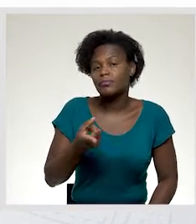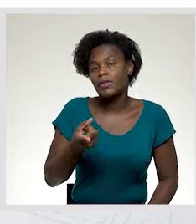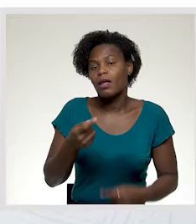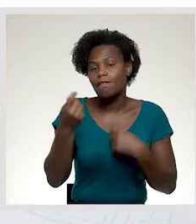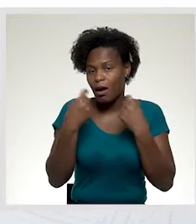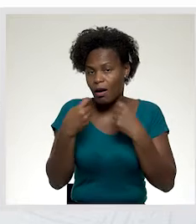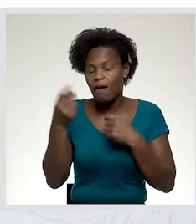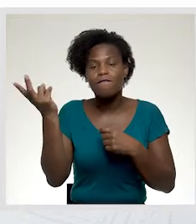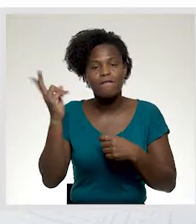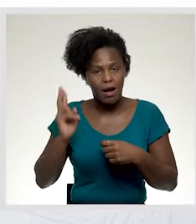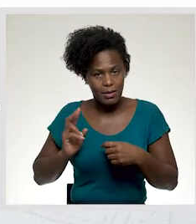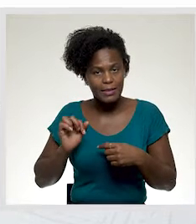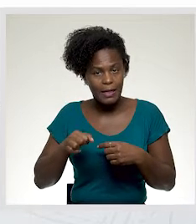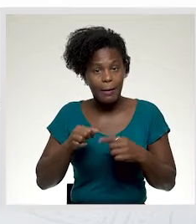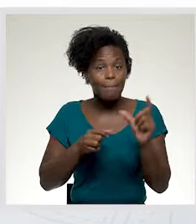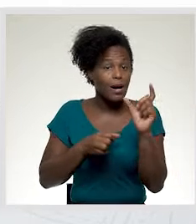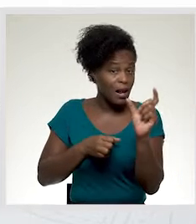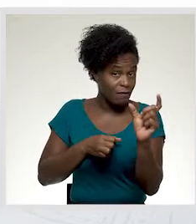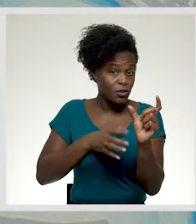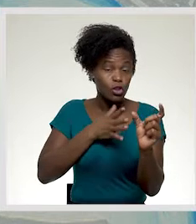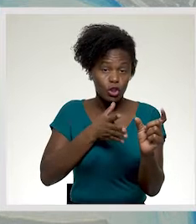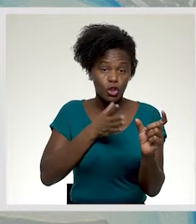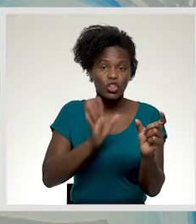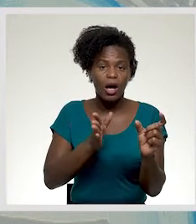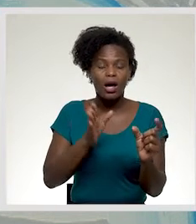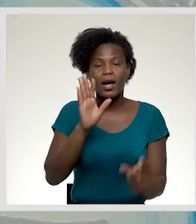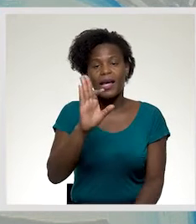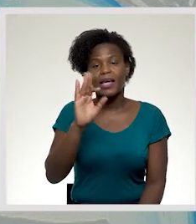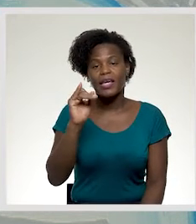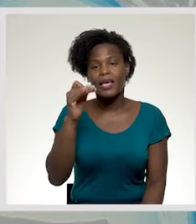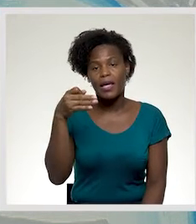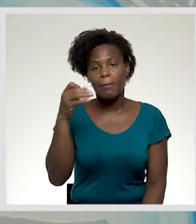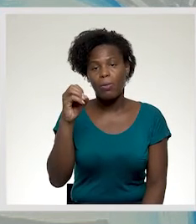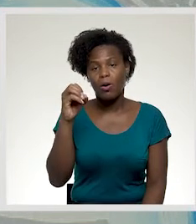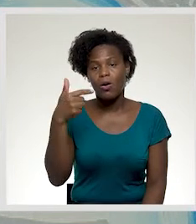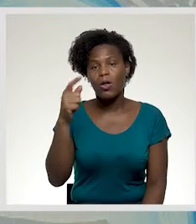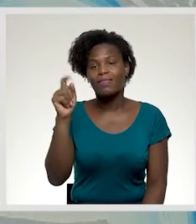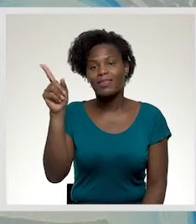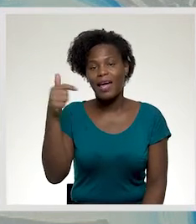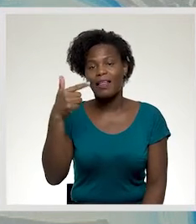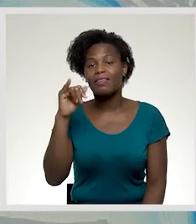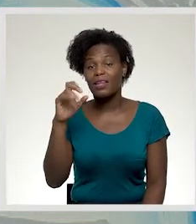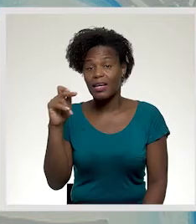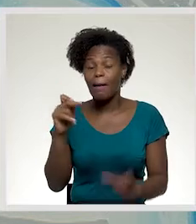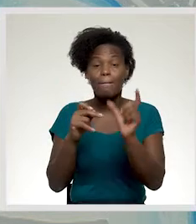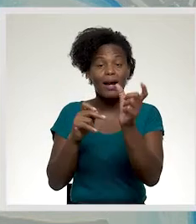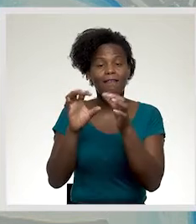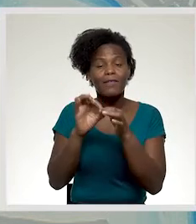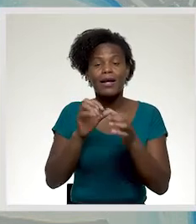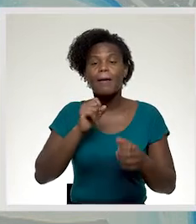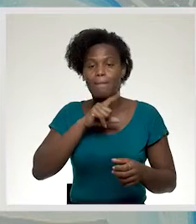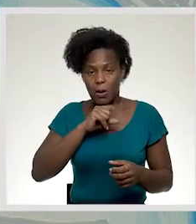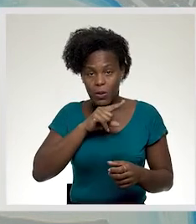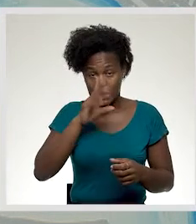é válida. A própria palavra diz hipotética, ou seja, hipótese. Se eu quero